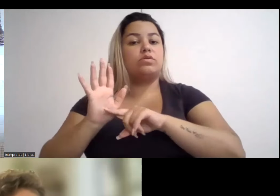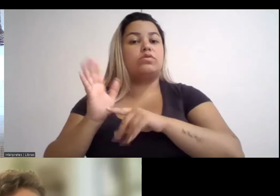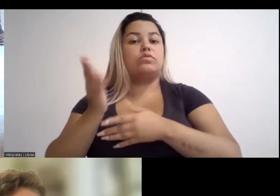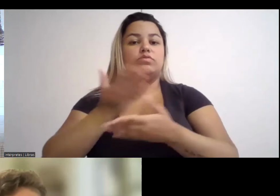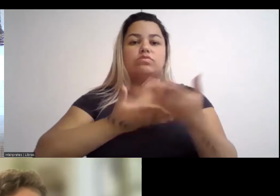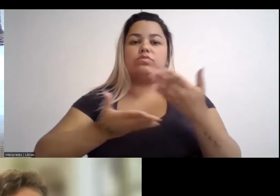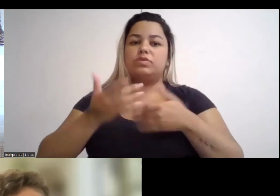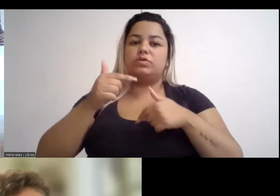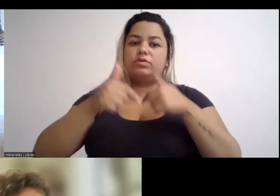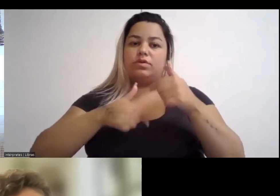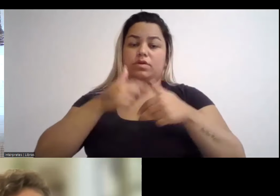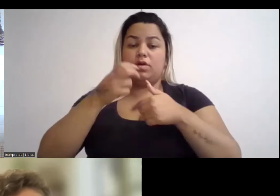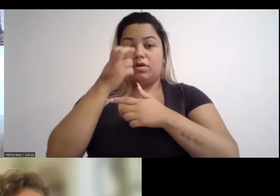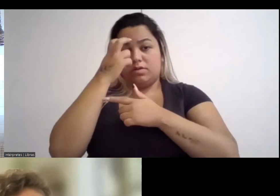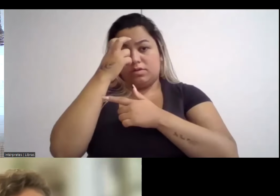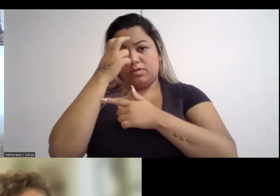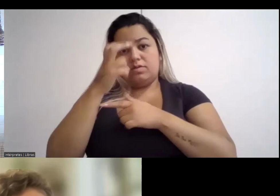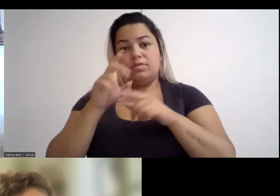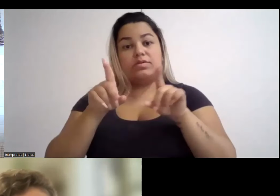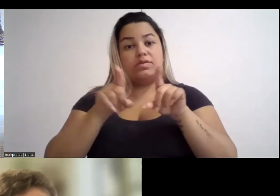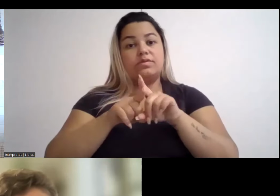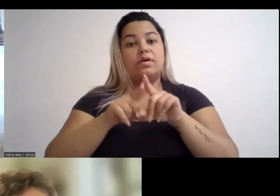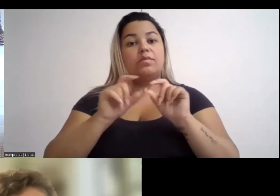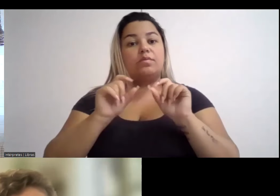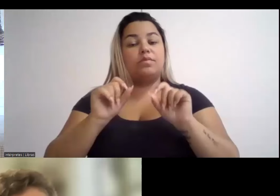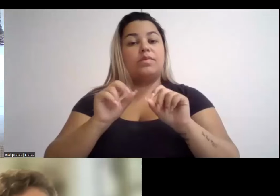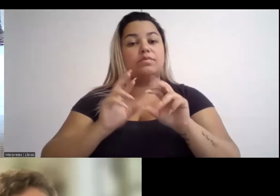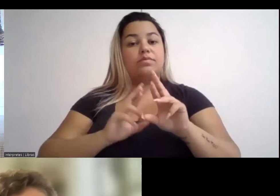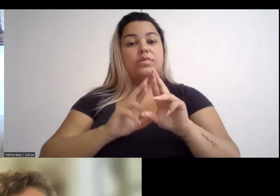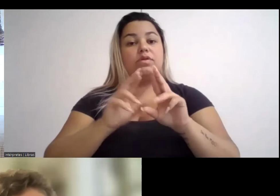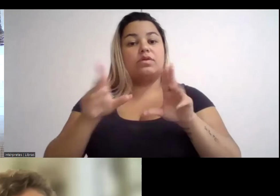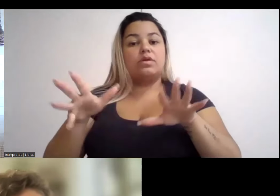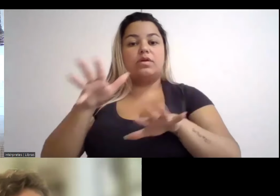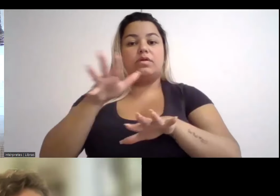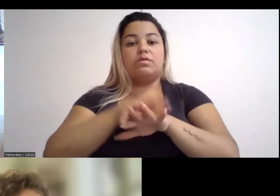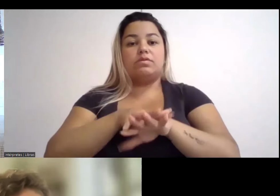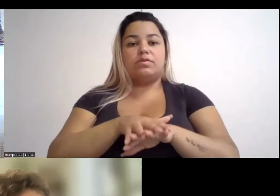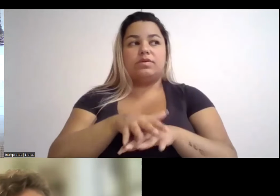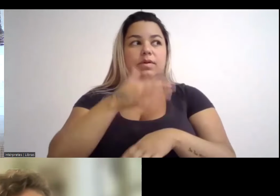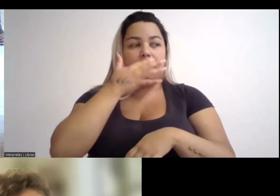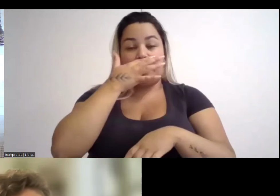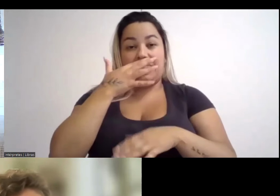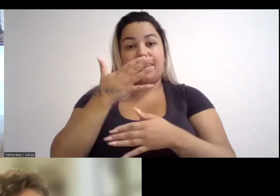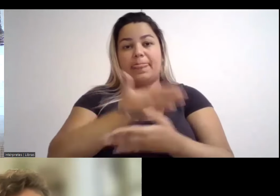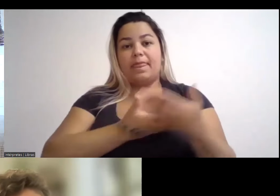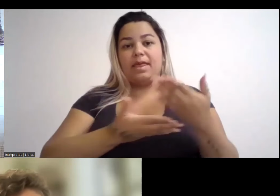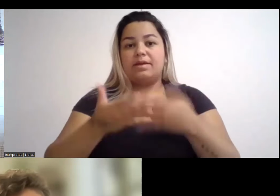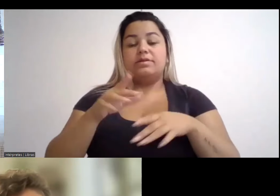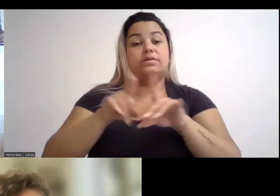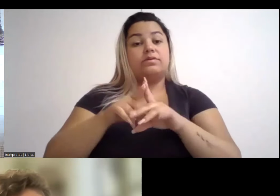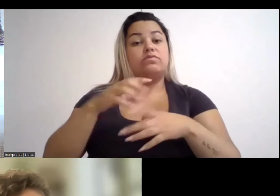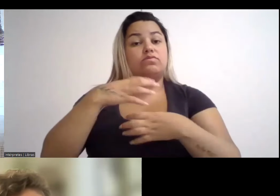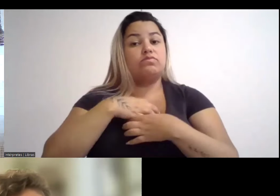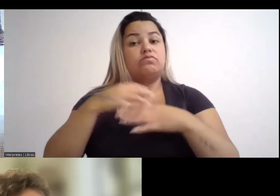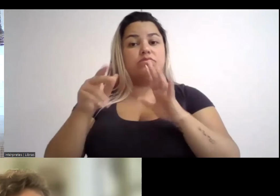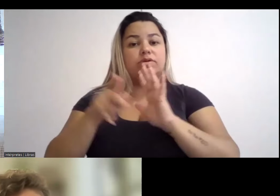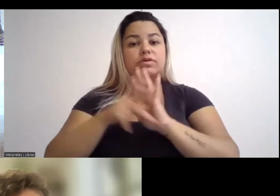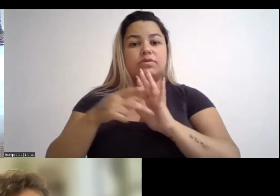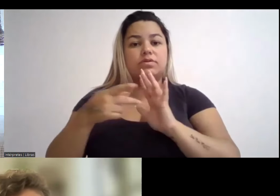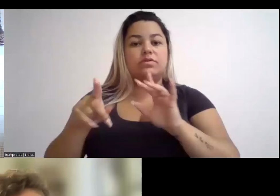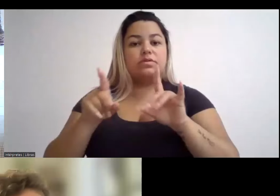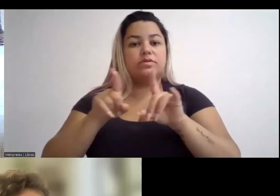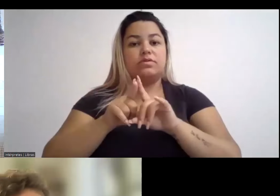da cultura e da criatividade, nessa perspectiva da inclusão, da solidariedade, do sentimento de pertença, da